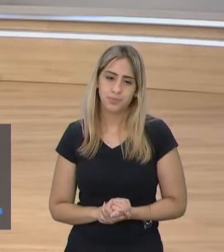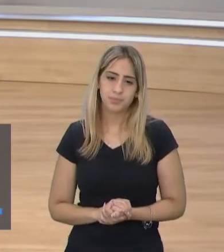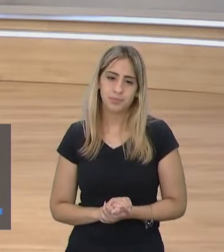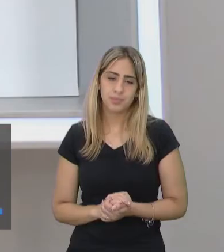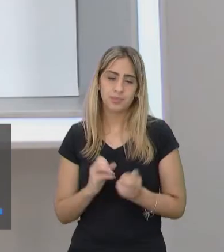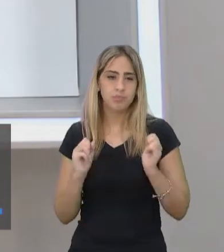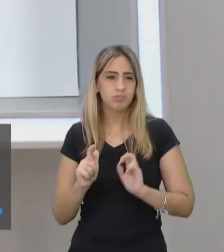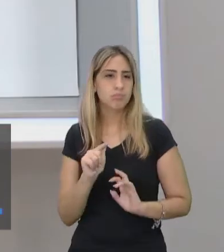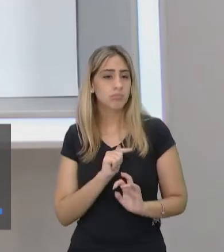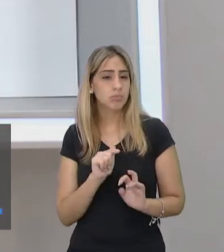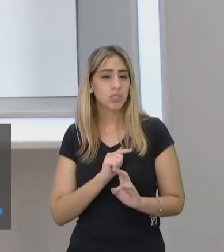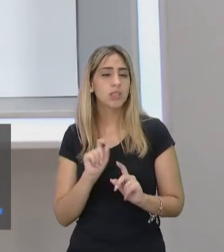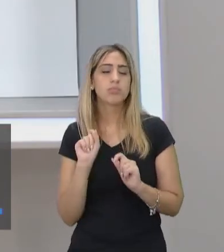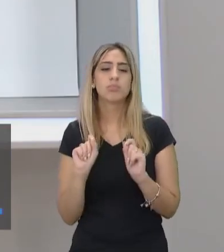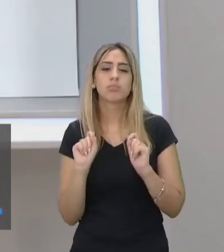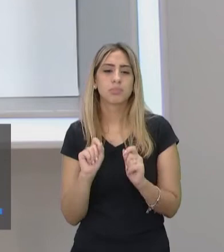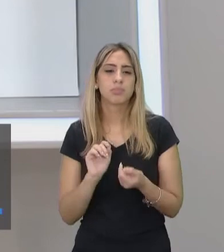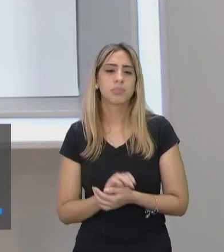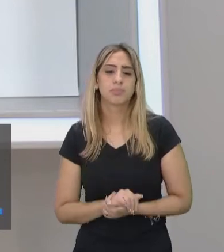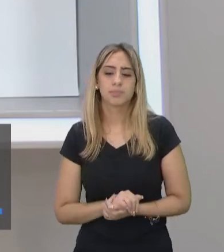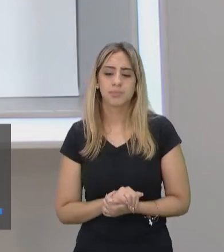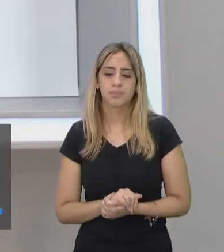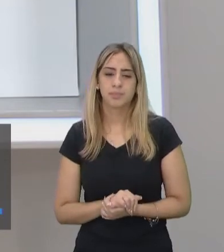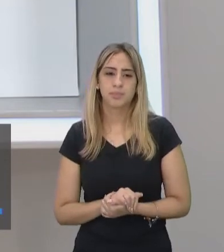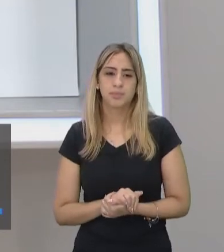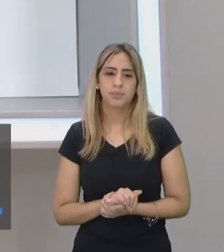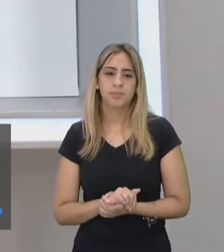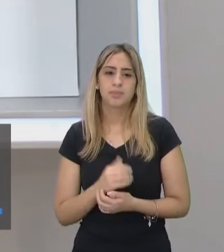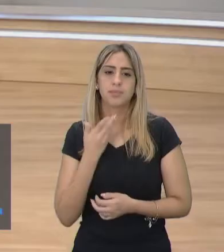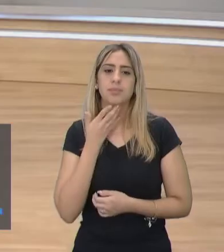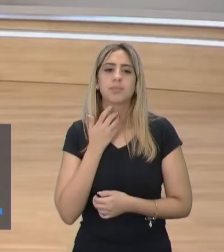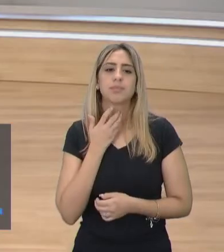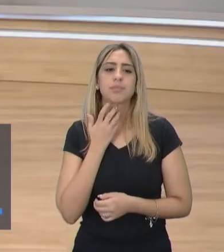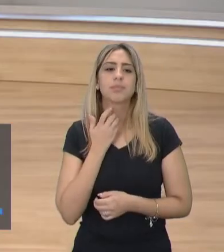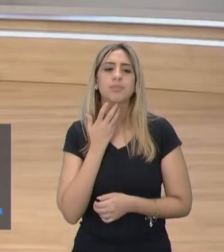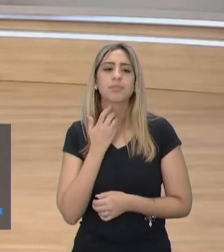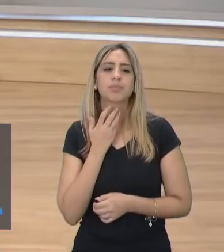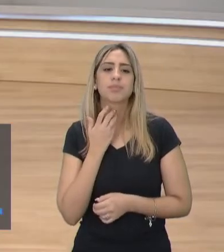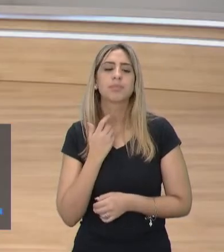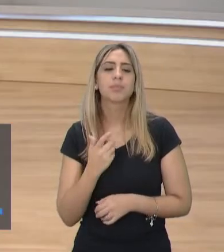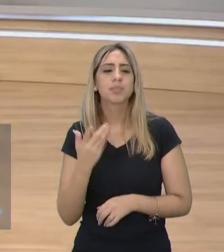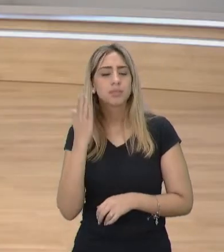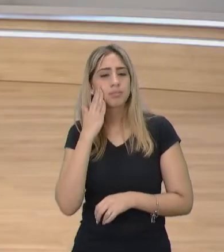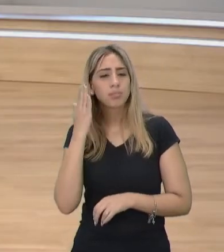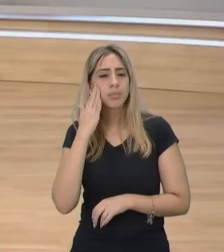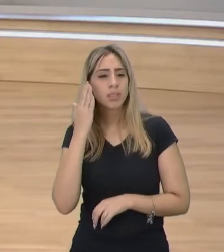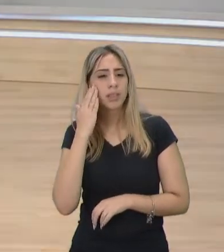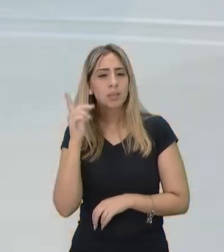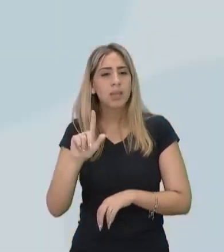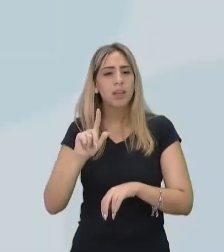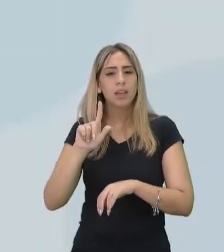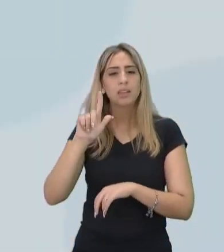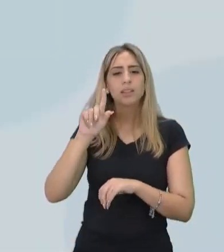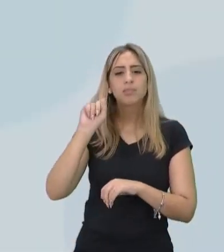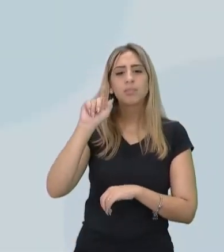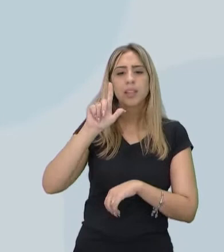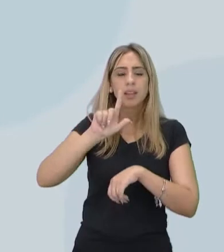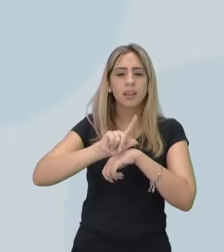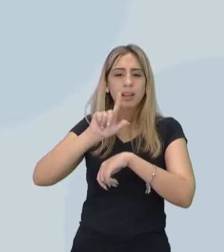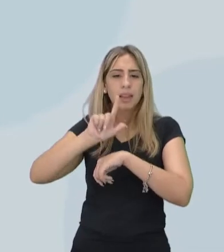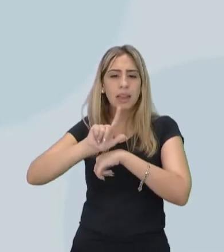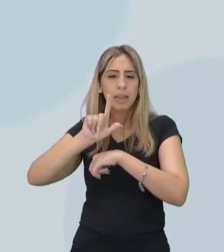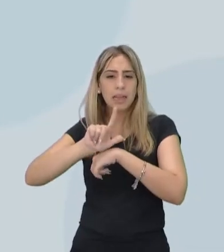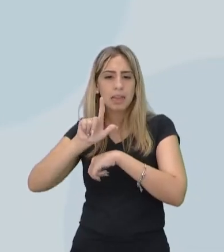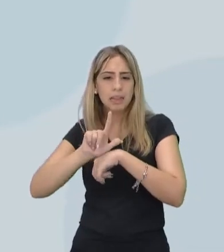Ele tem que ter essa capacidade de liderar. Tem que ser um líder? Isso. Vamos colocar aqui, Eu sem acho que eu tô problema. indo até que